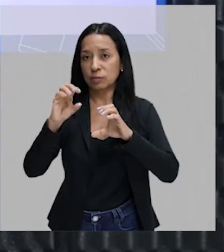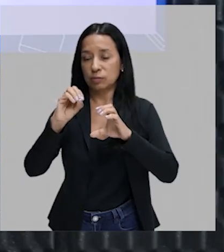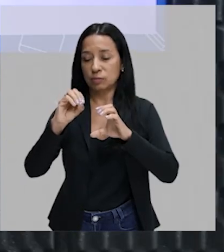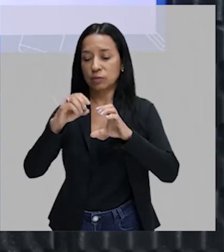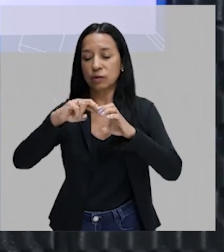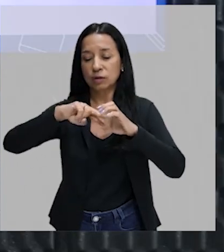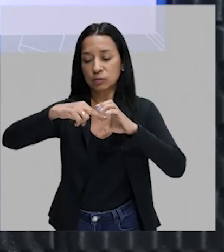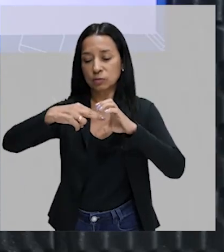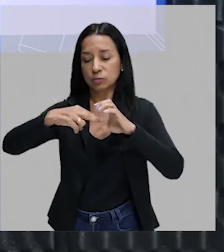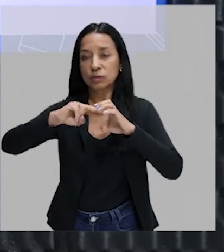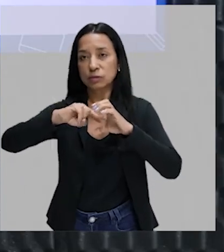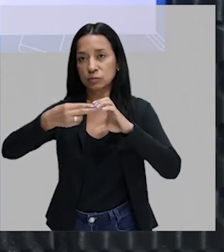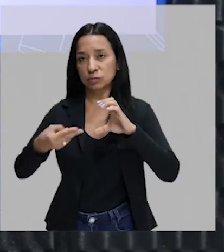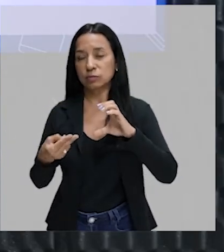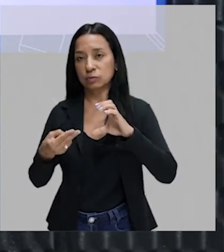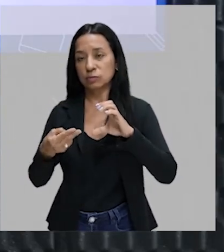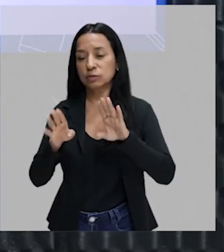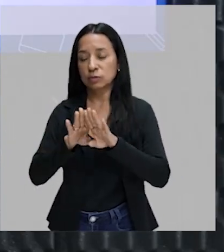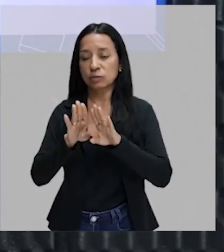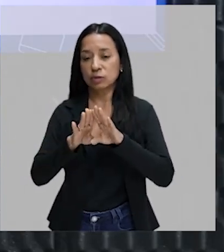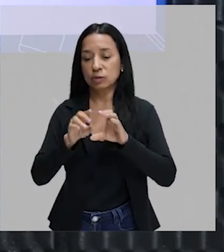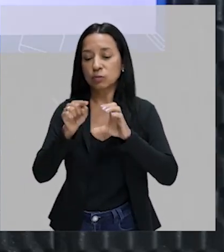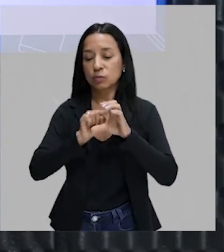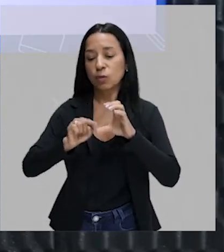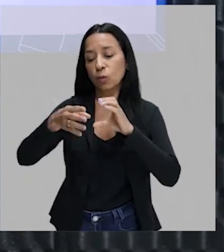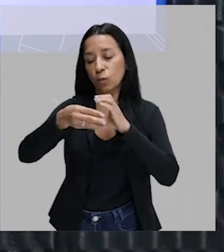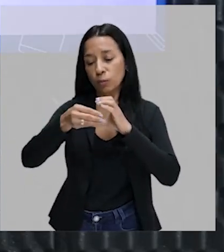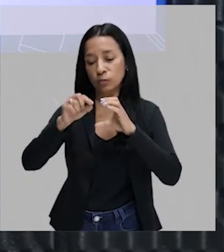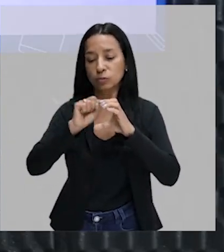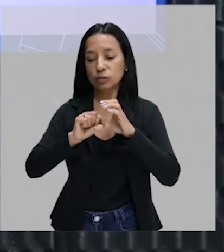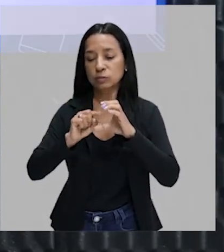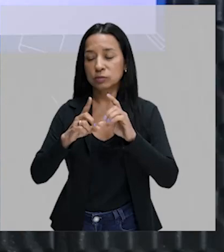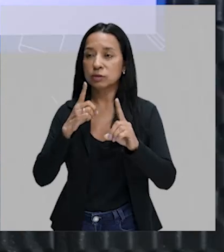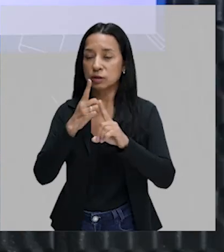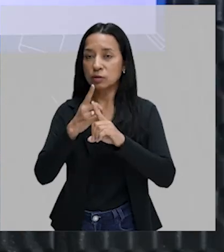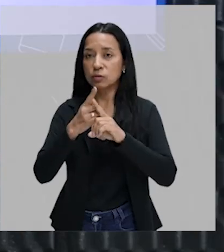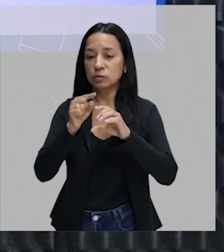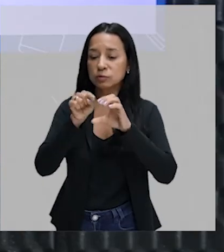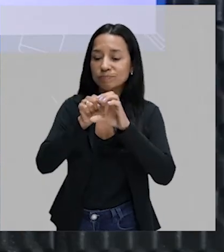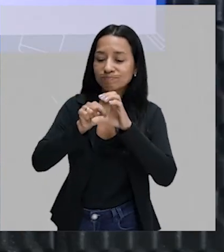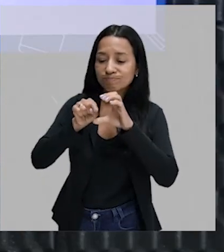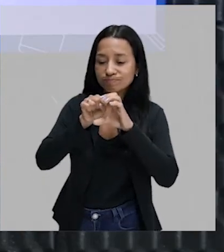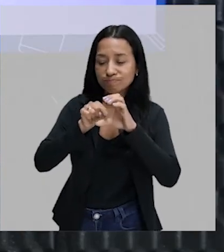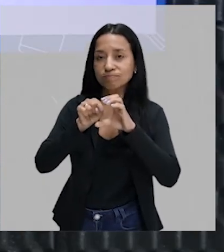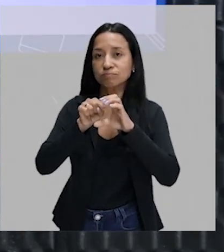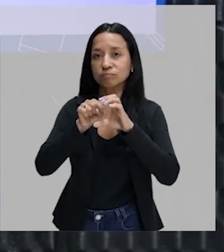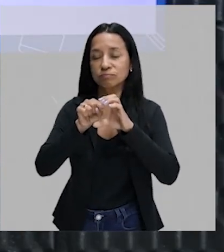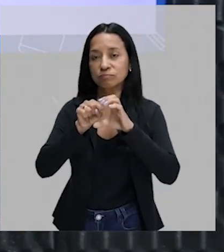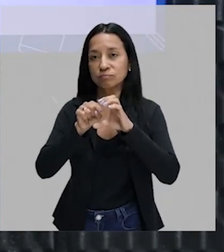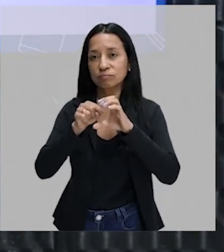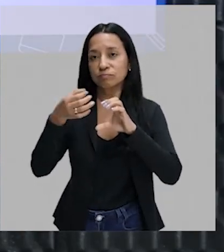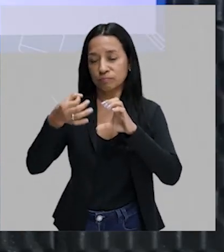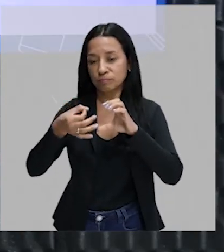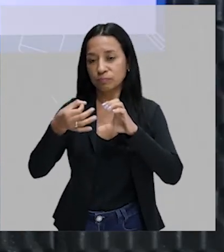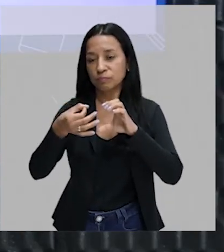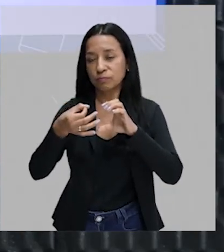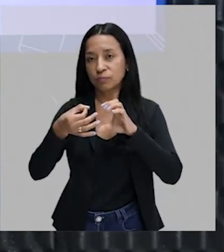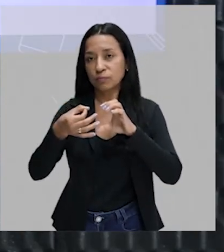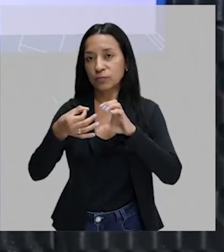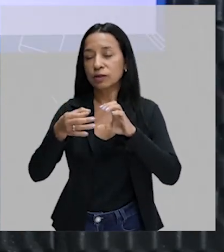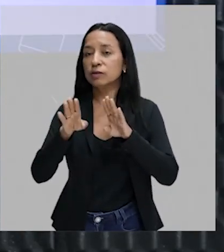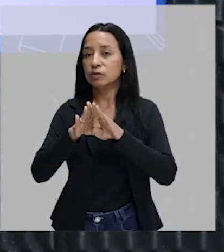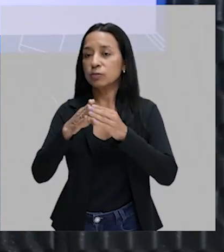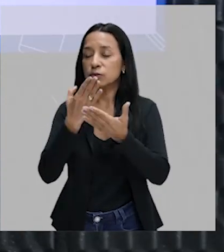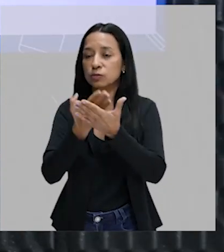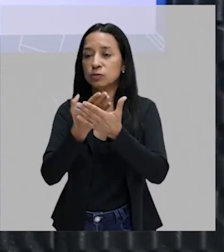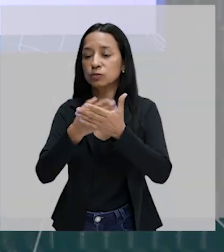dos cromossomos, eles são componentes que nós encontramos dentro dos núcleos, tá certo? E nós vamos falar sobre os aspectos gerais